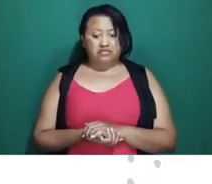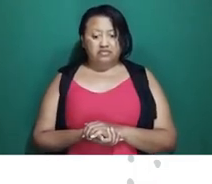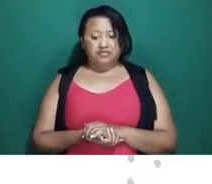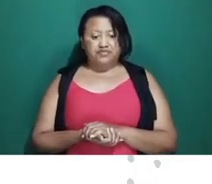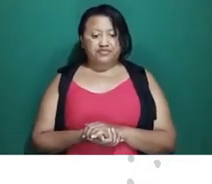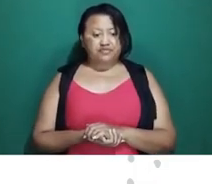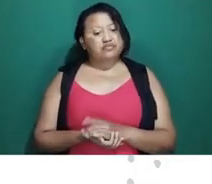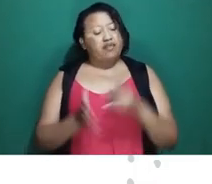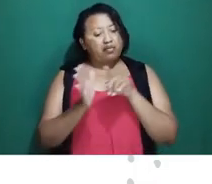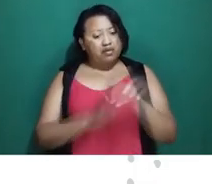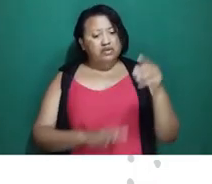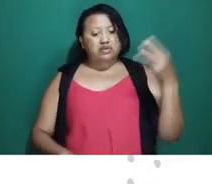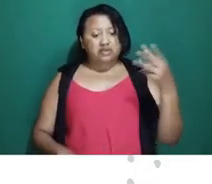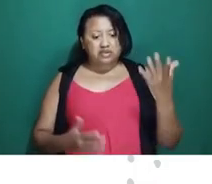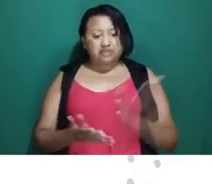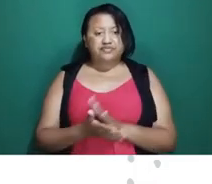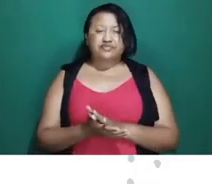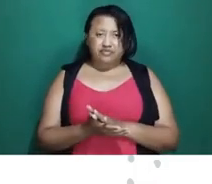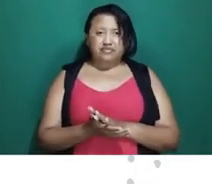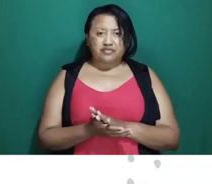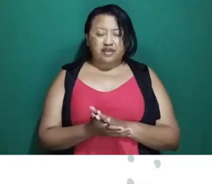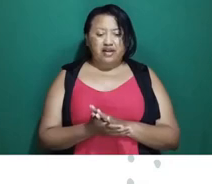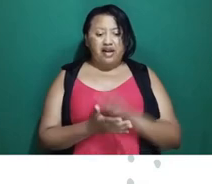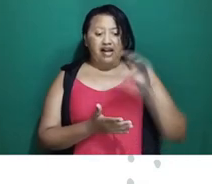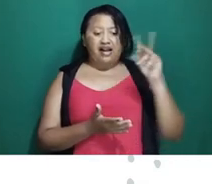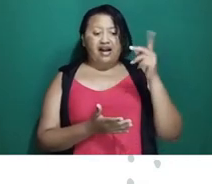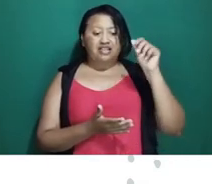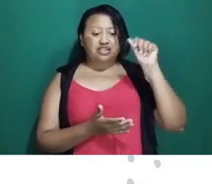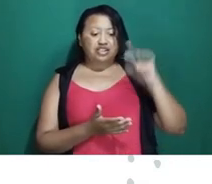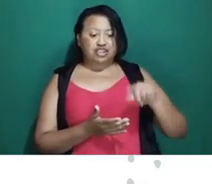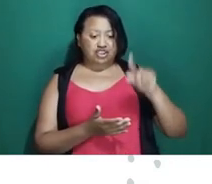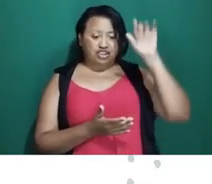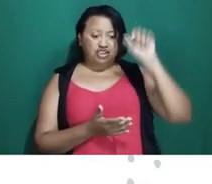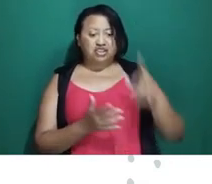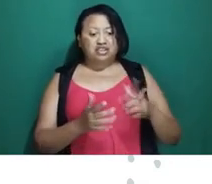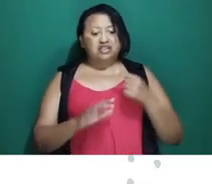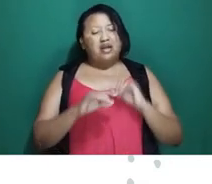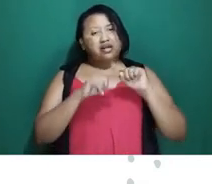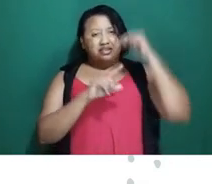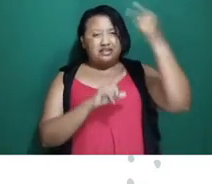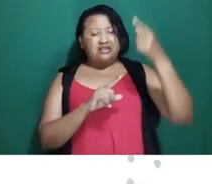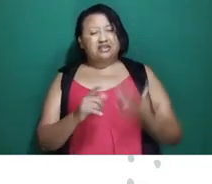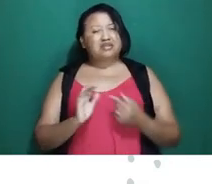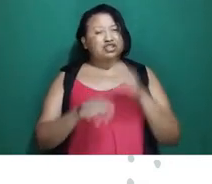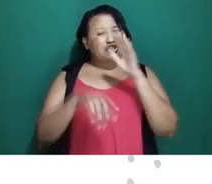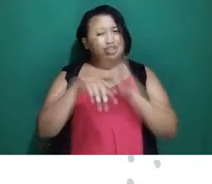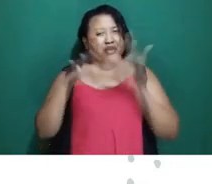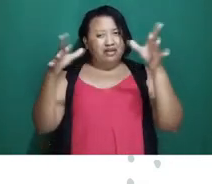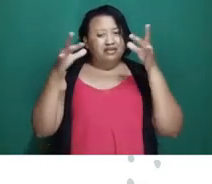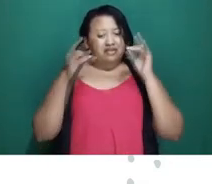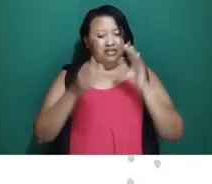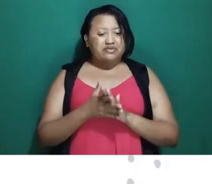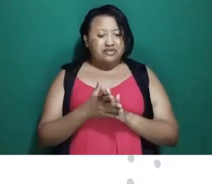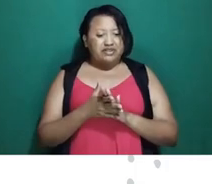questão 3 a charge acima chama atenção para as diferentes formas de assédio sexual que podem ocorrer também